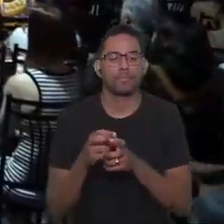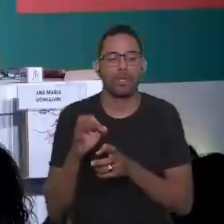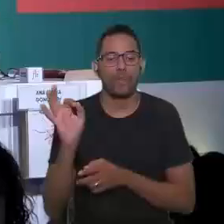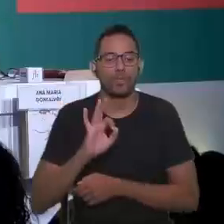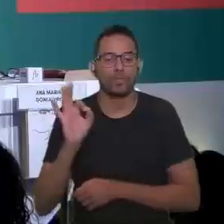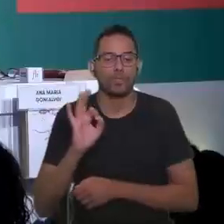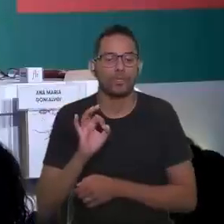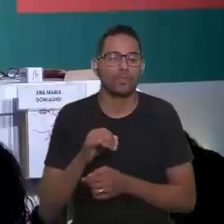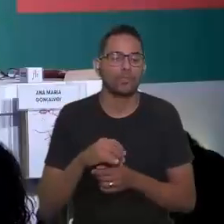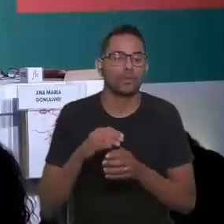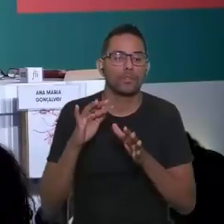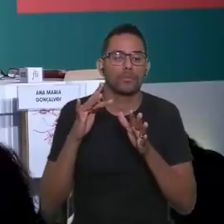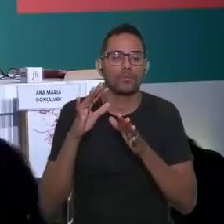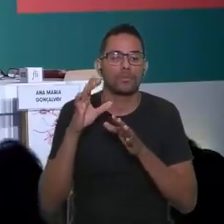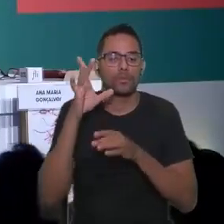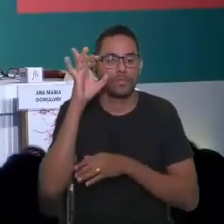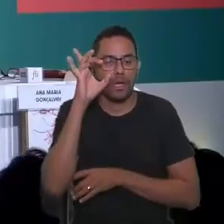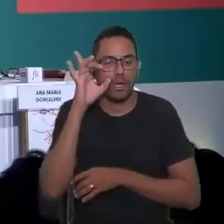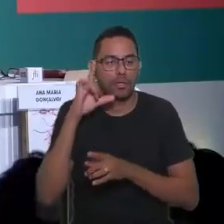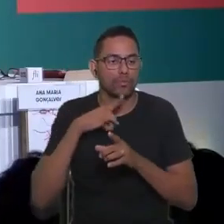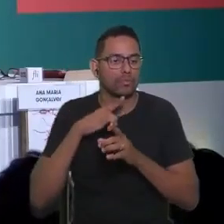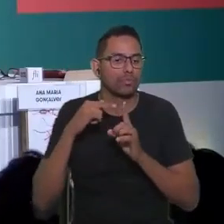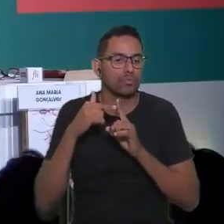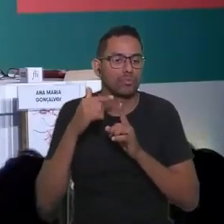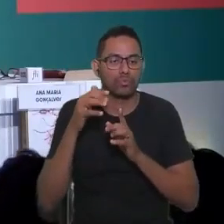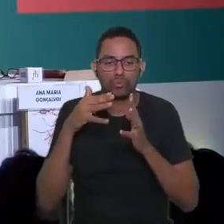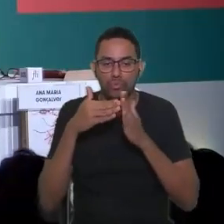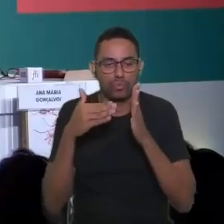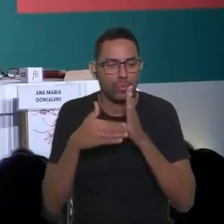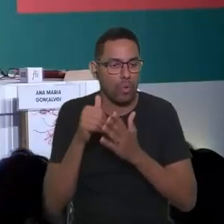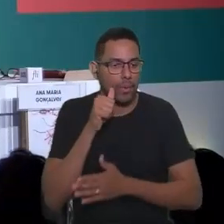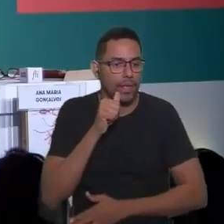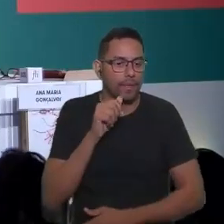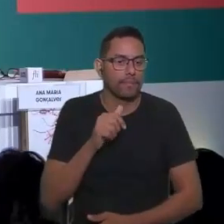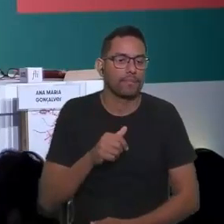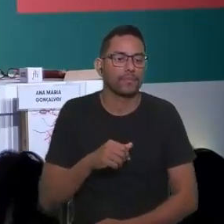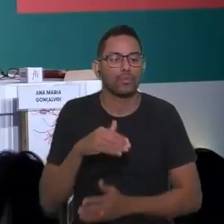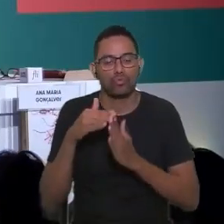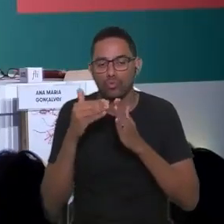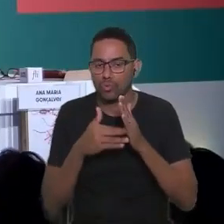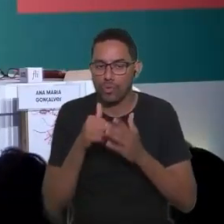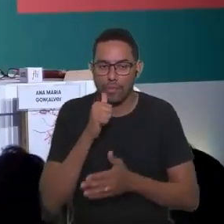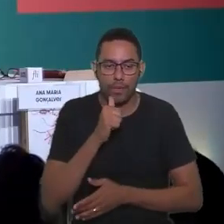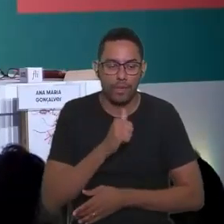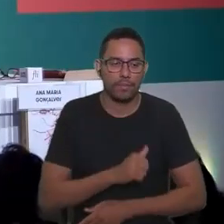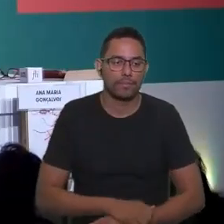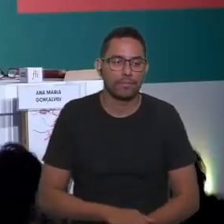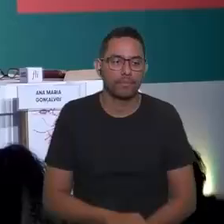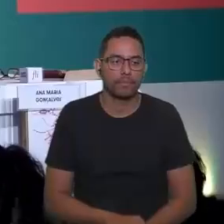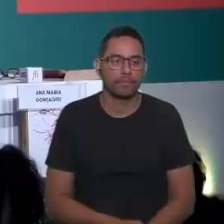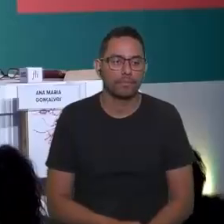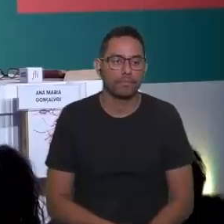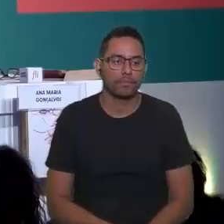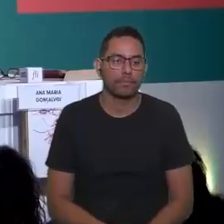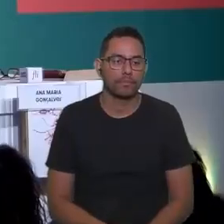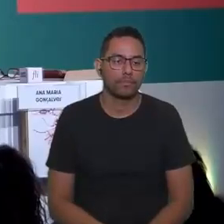nos seguidores do Instagram, tudo isso. Tudo é mulher. Tudo é mulher. E